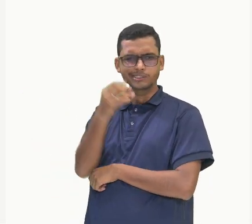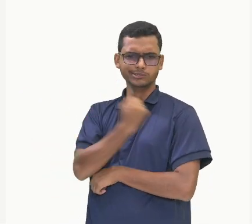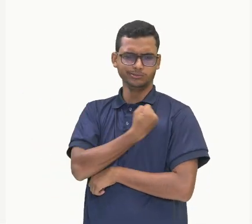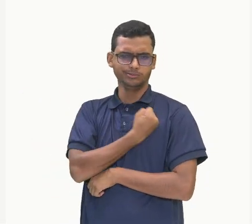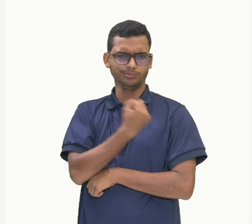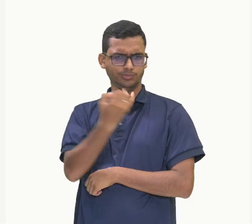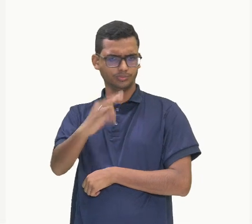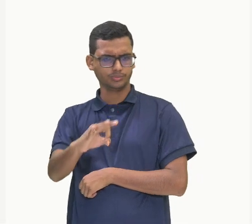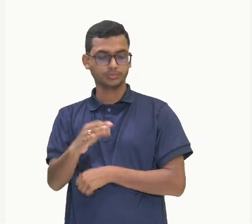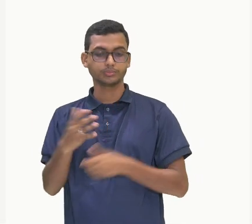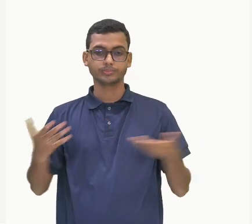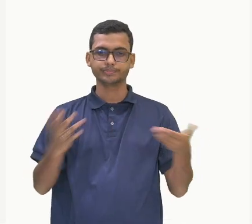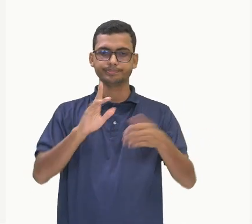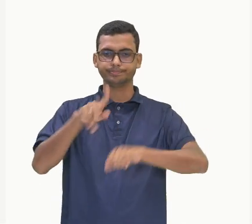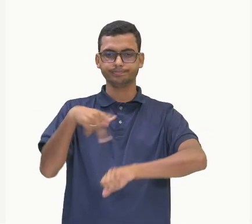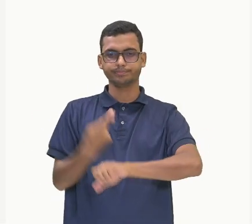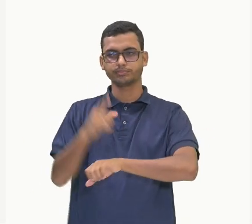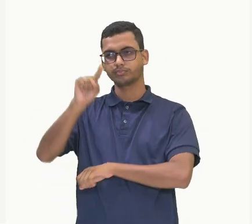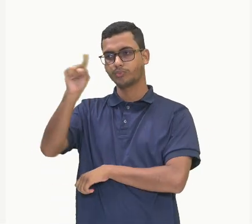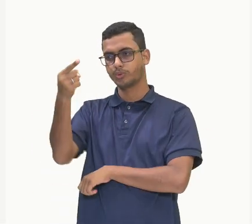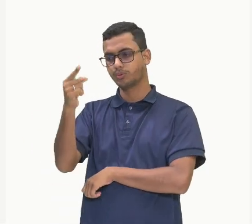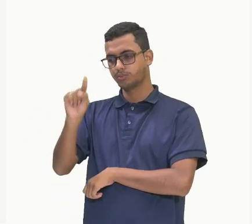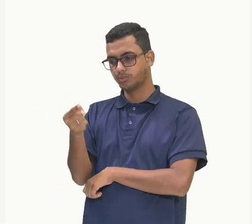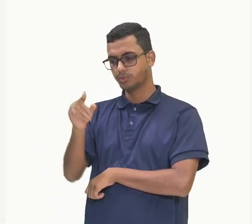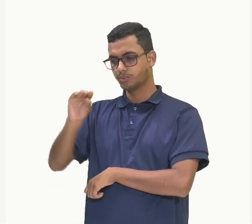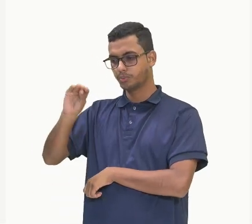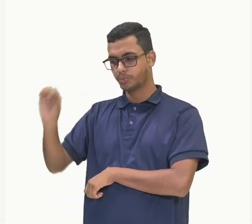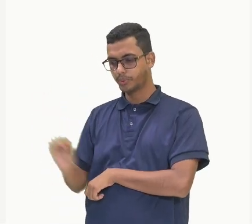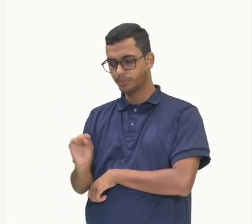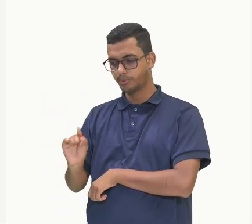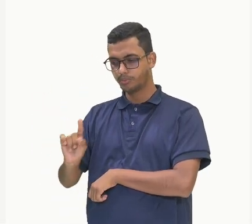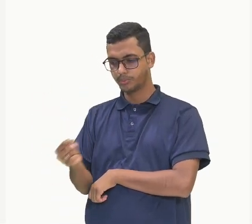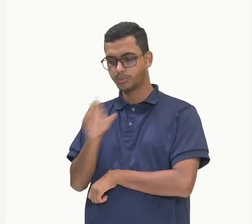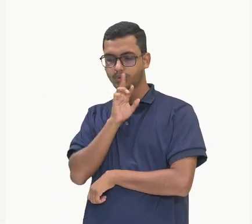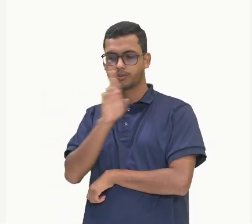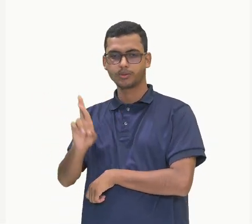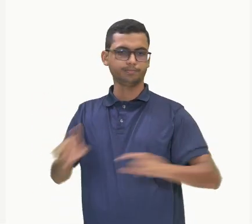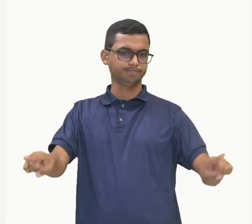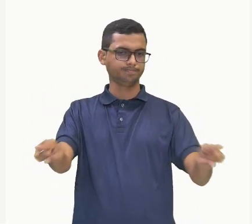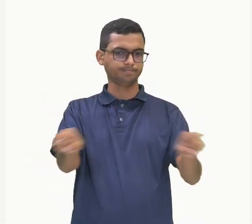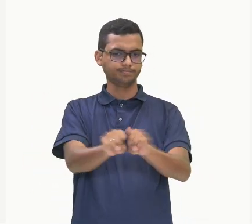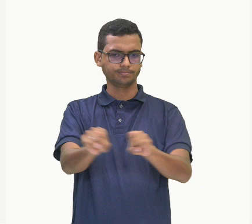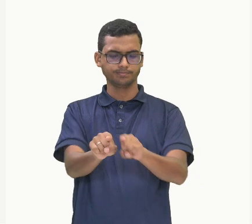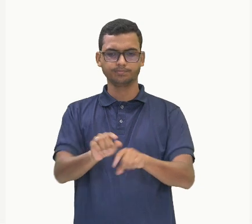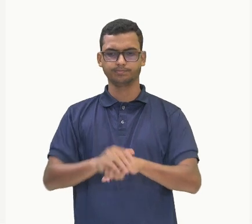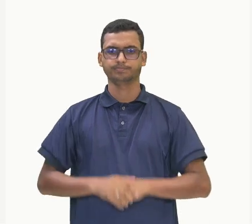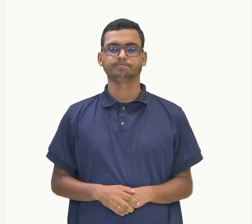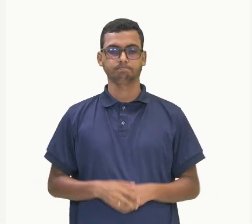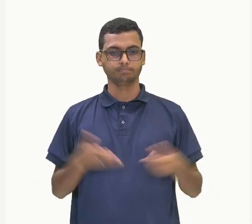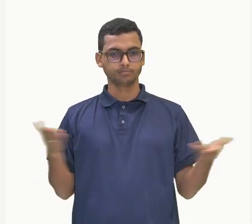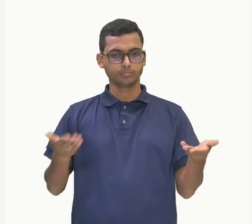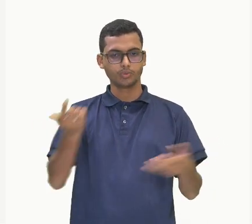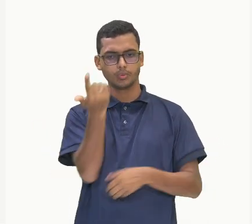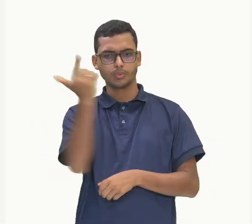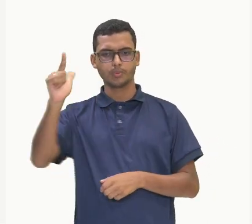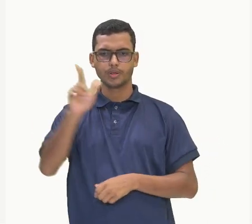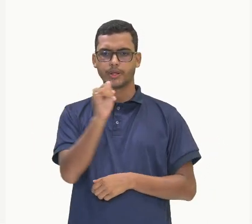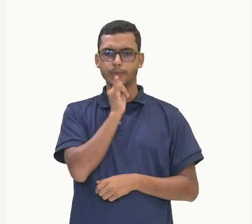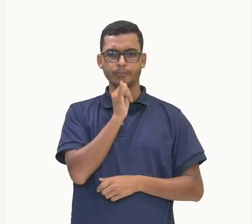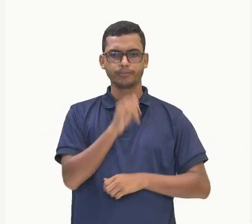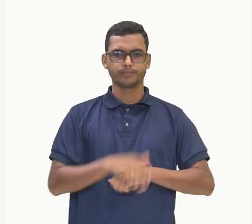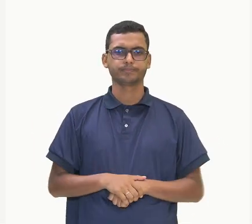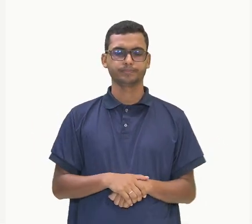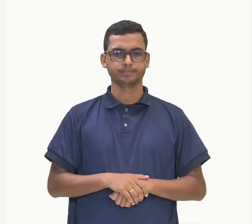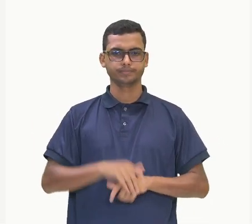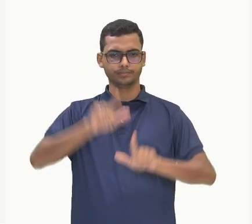E aí, eu repito a vírgula. Beleza? Então, vamos aqui ao nosso próximo exemplo, o exemplo da